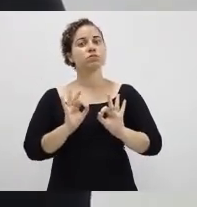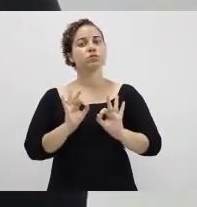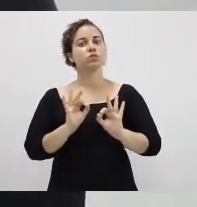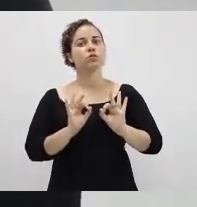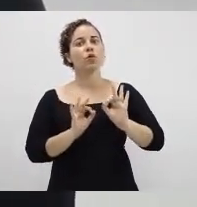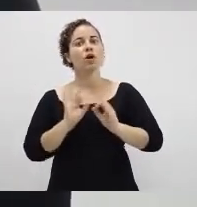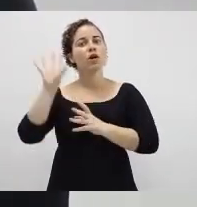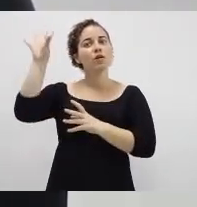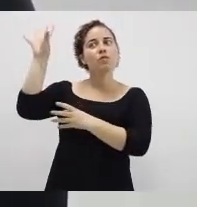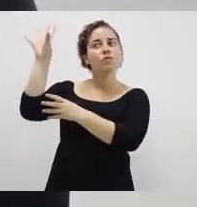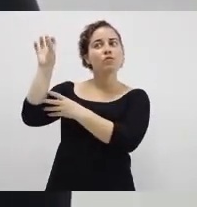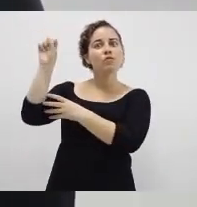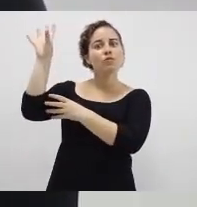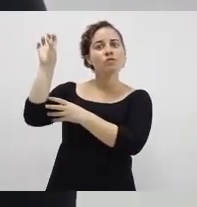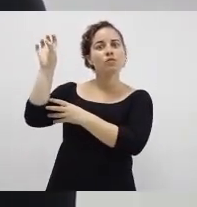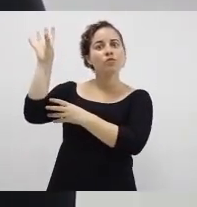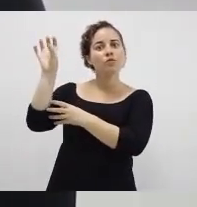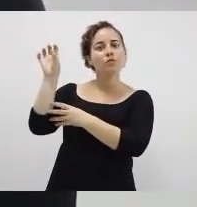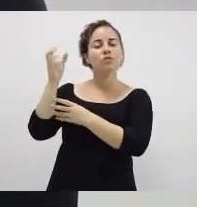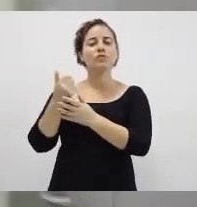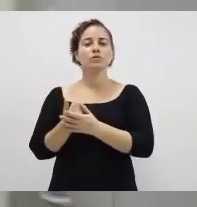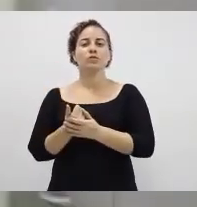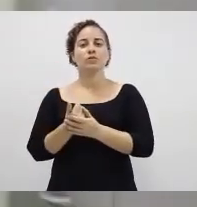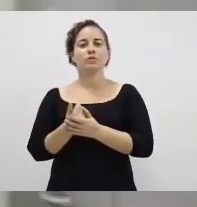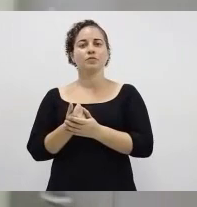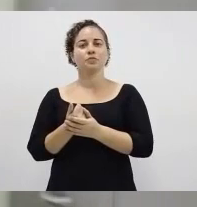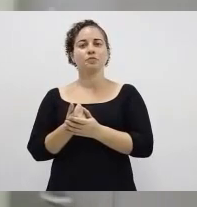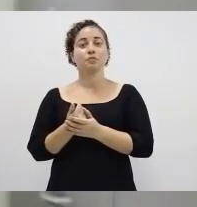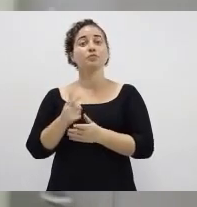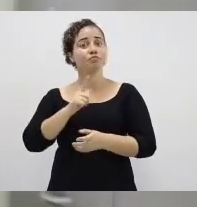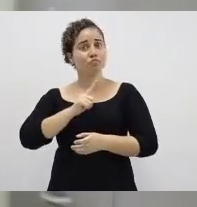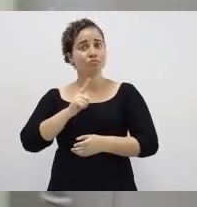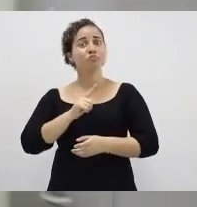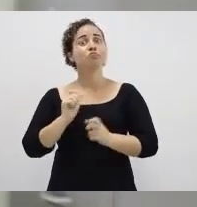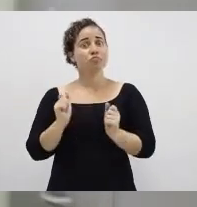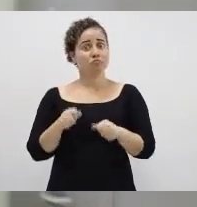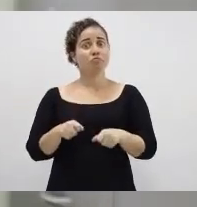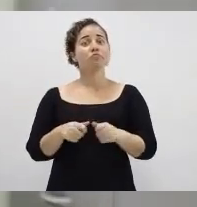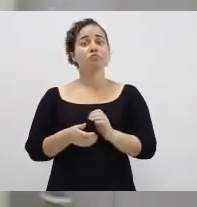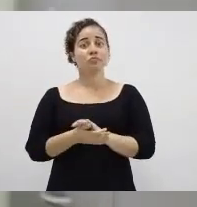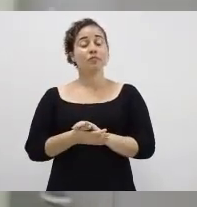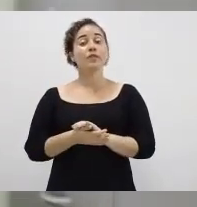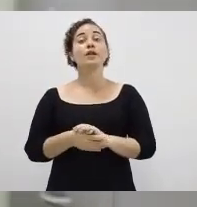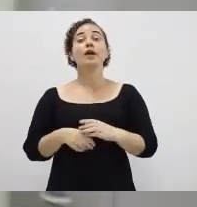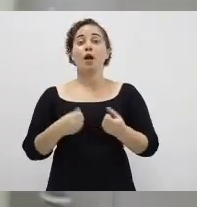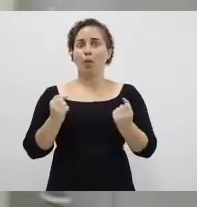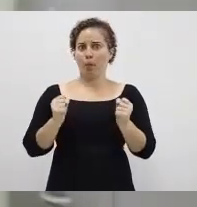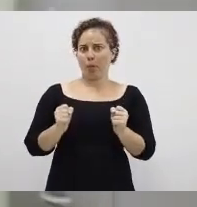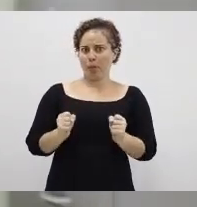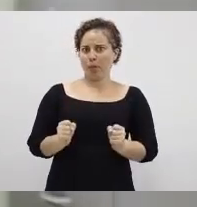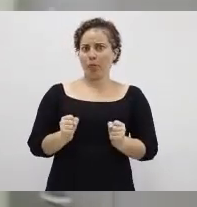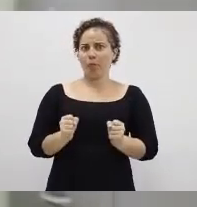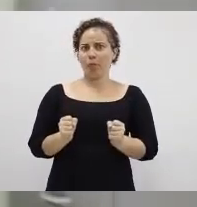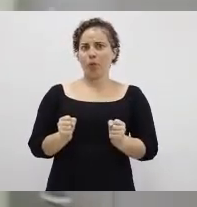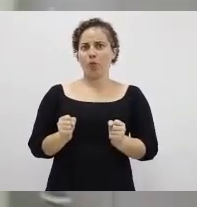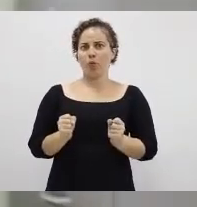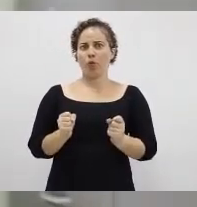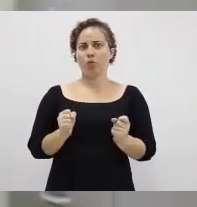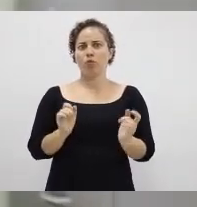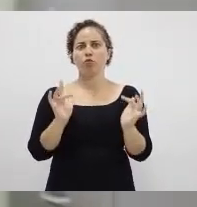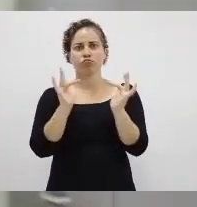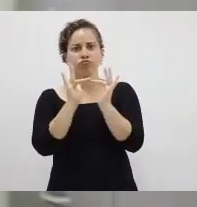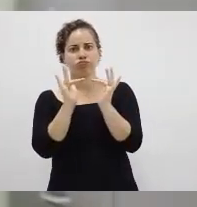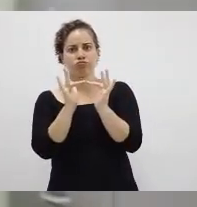recursos para as pessoas com menos dinheiro. Isso pode ser feito diretamente, como acontece hoje com